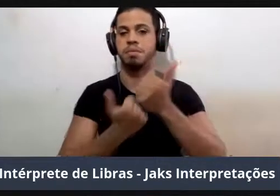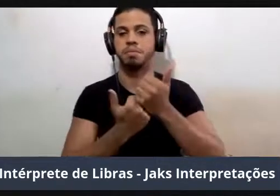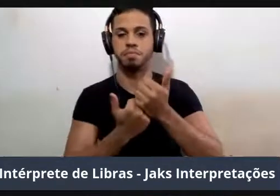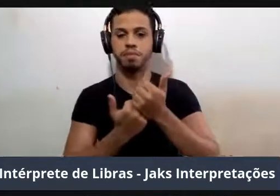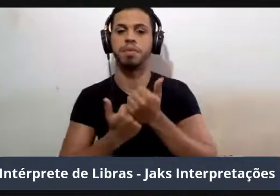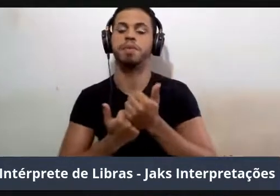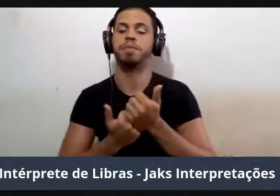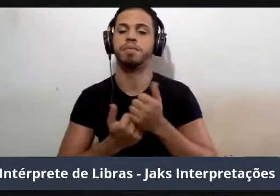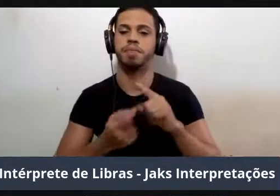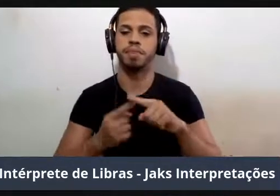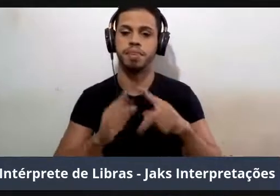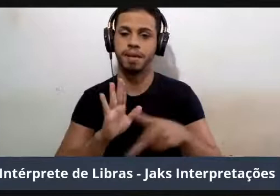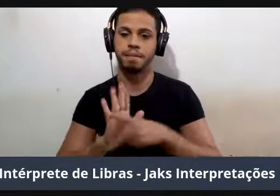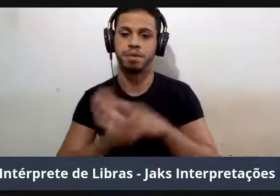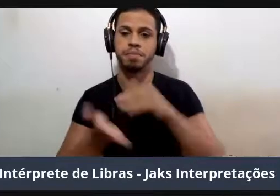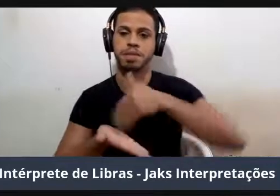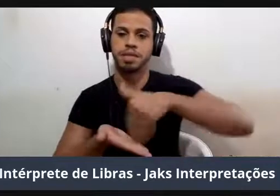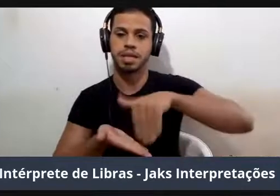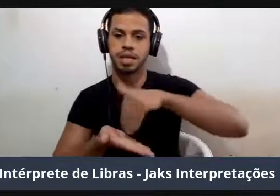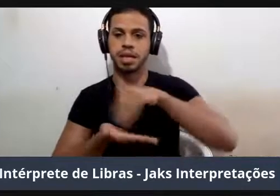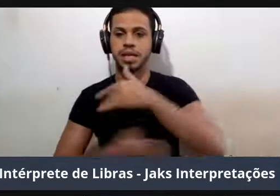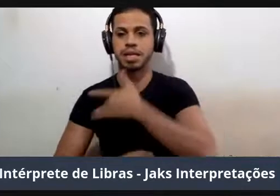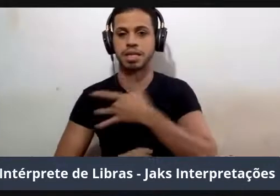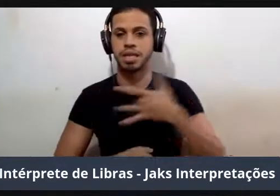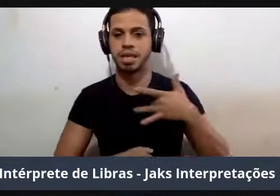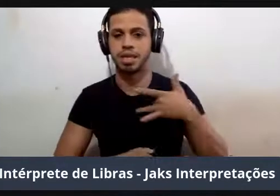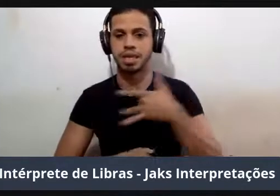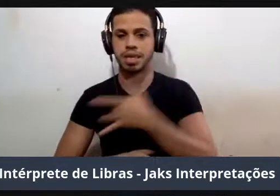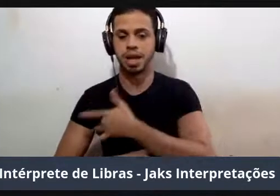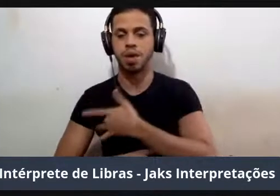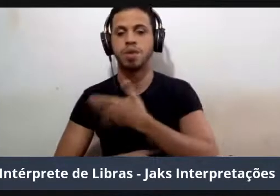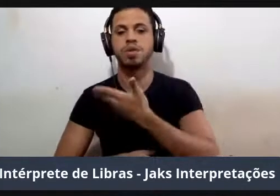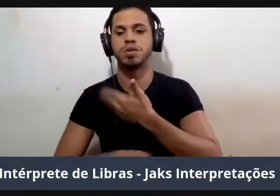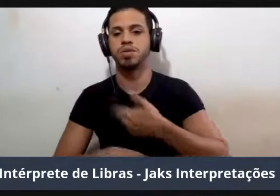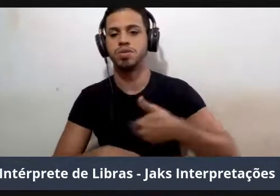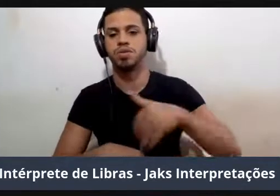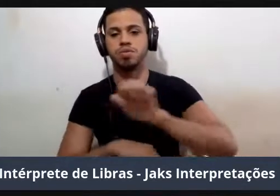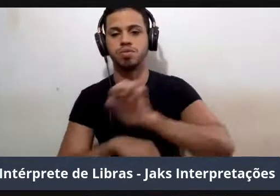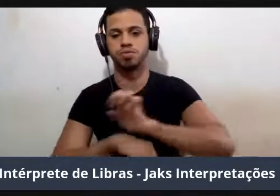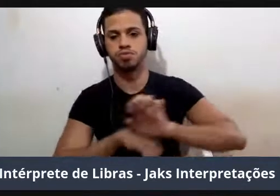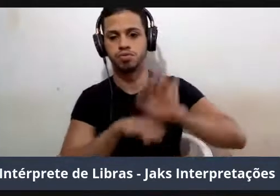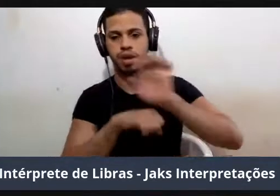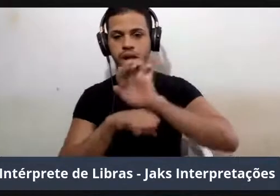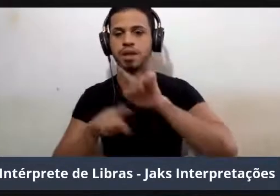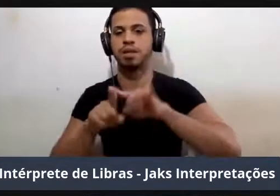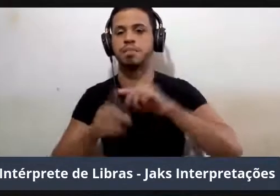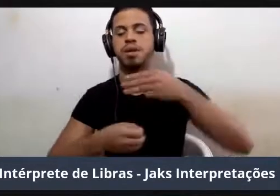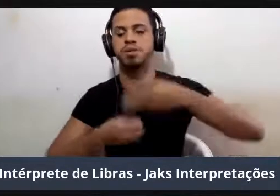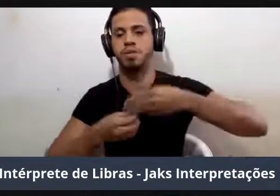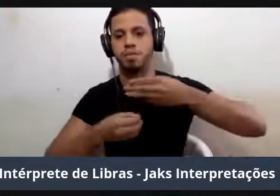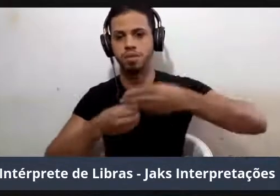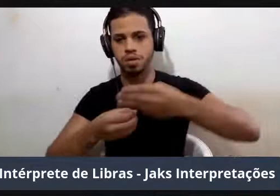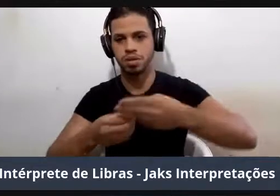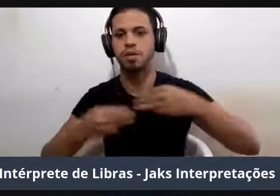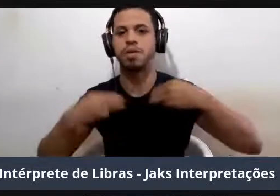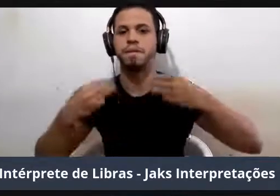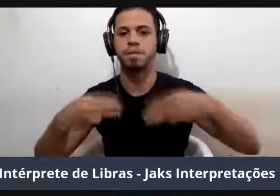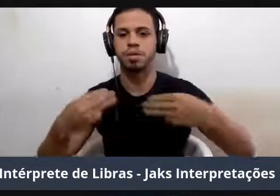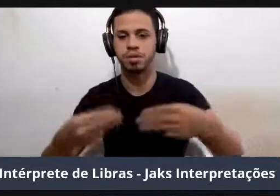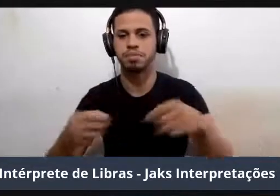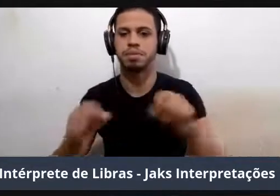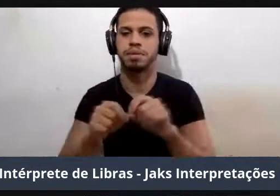própria Secretaria de Saúde do Estado, né, dos municípios, ela deu uma visibilidade